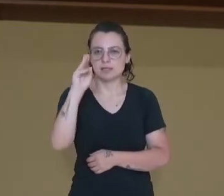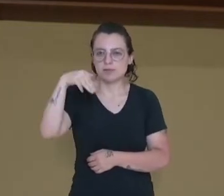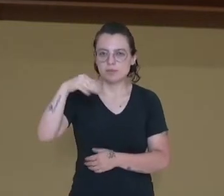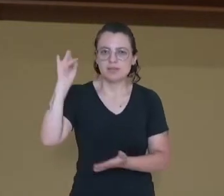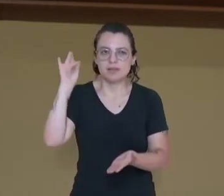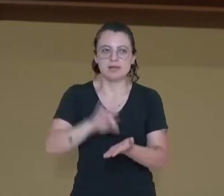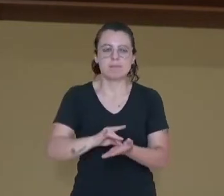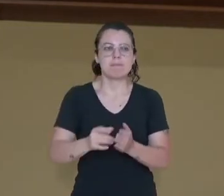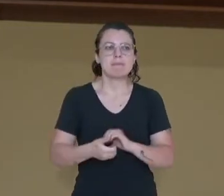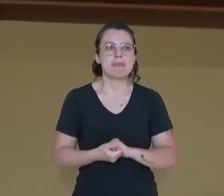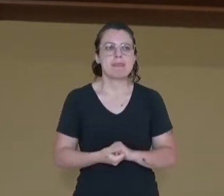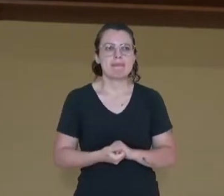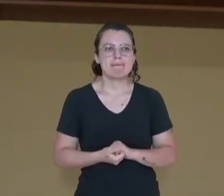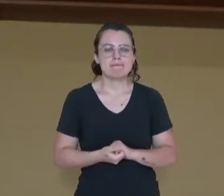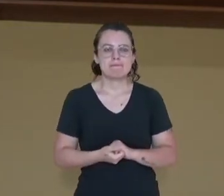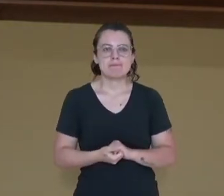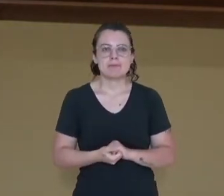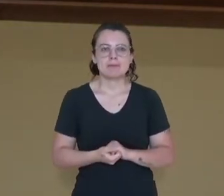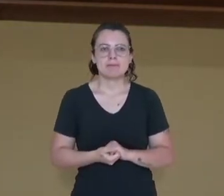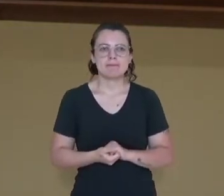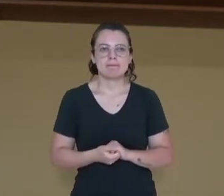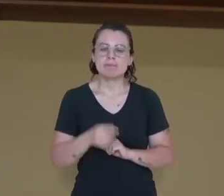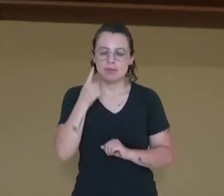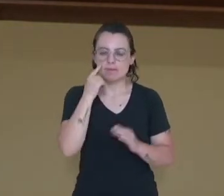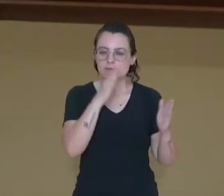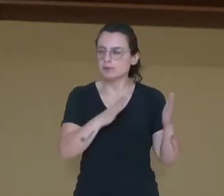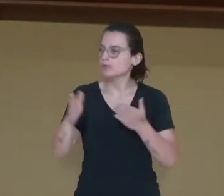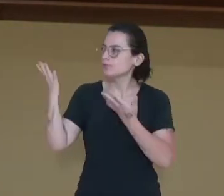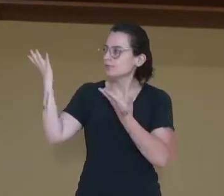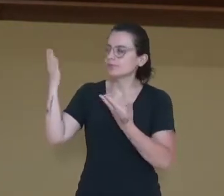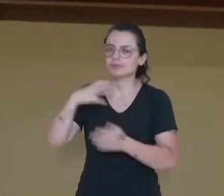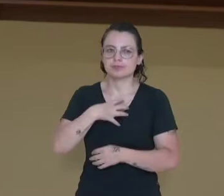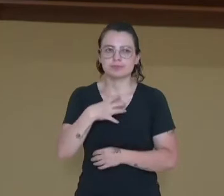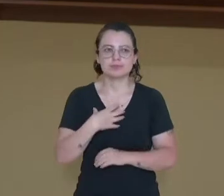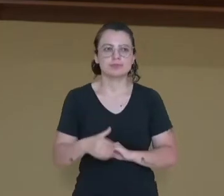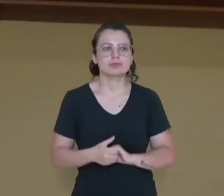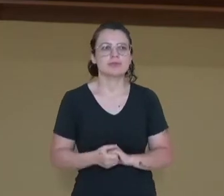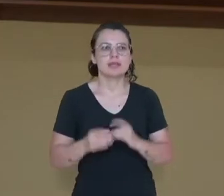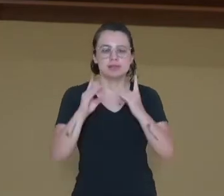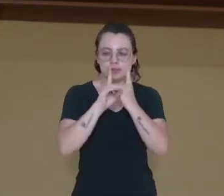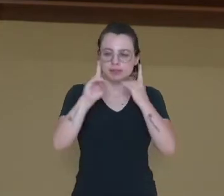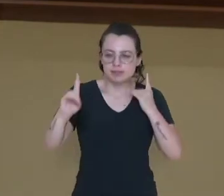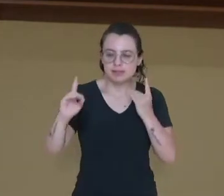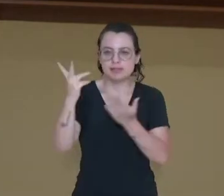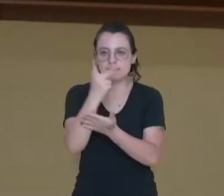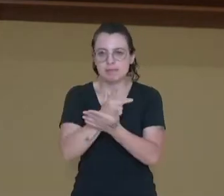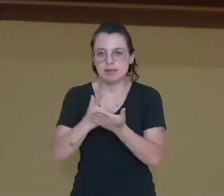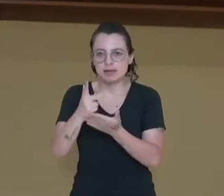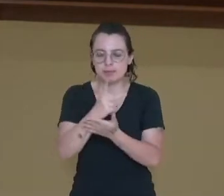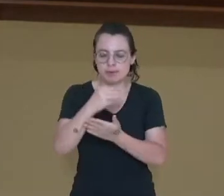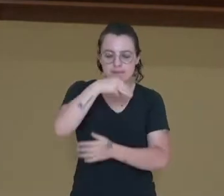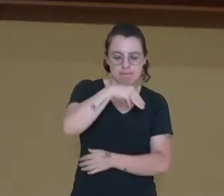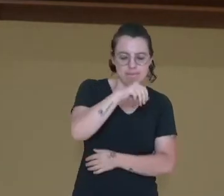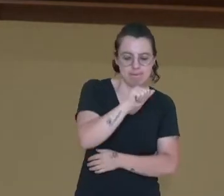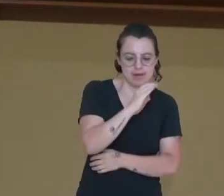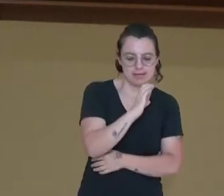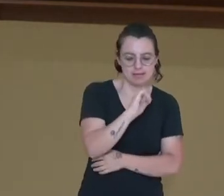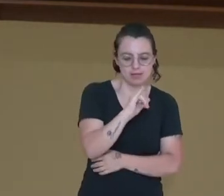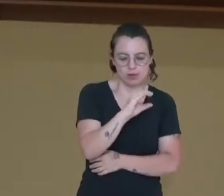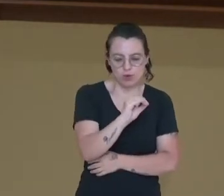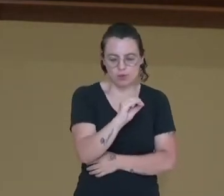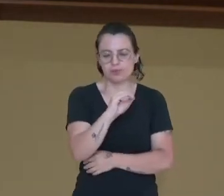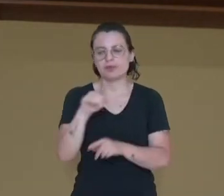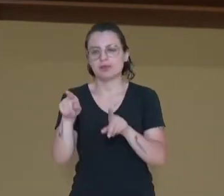real. Acompanhe a situação. A distância no mapa entre a cidade de Maceió e Murici é